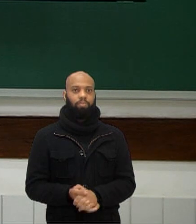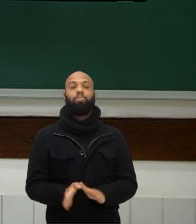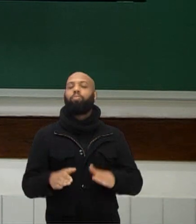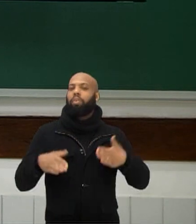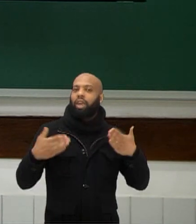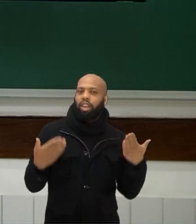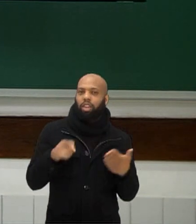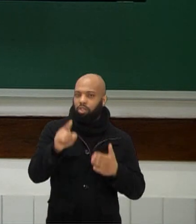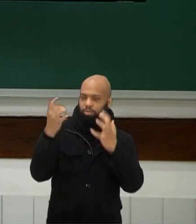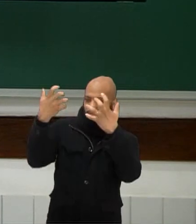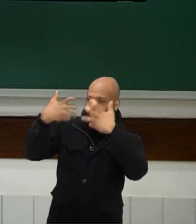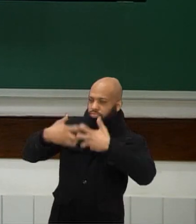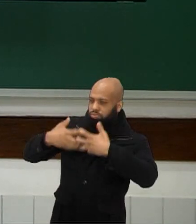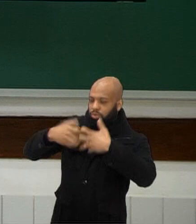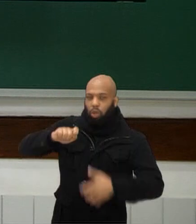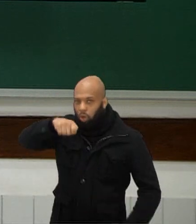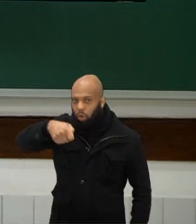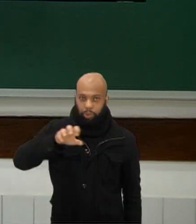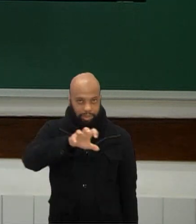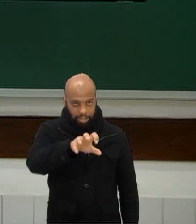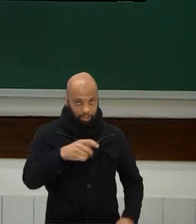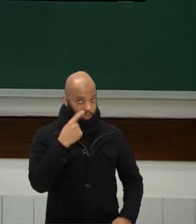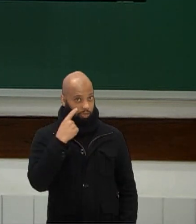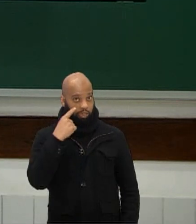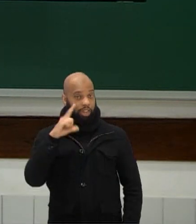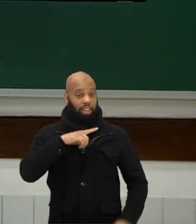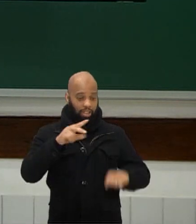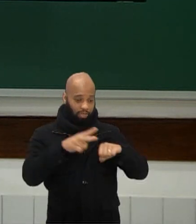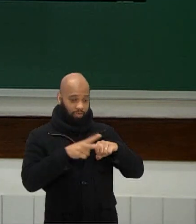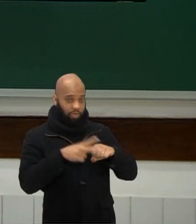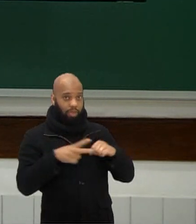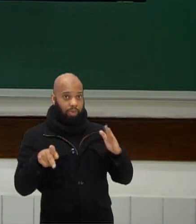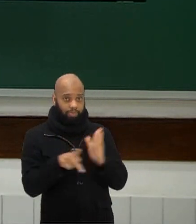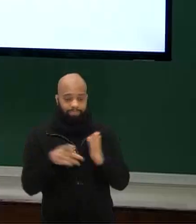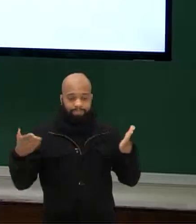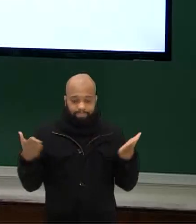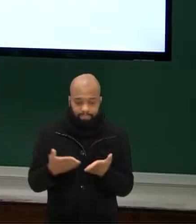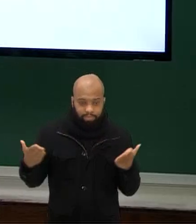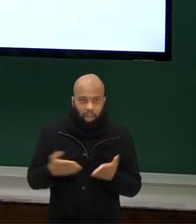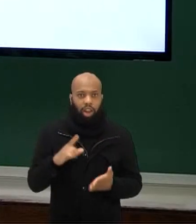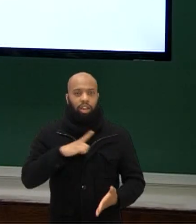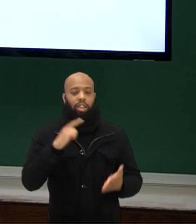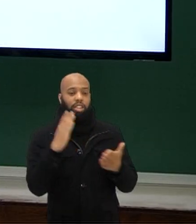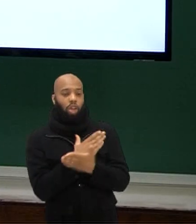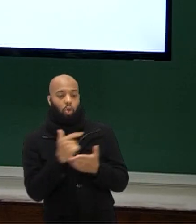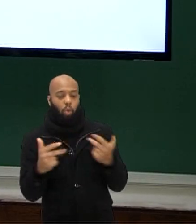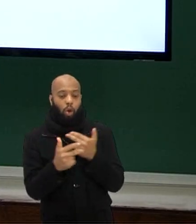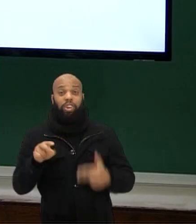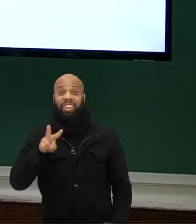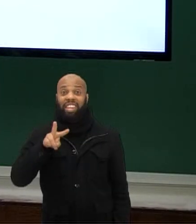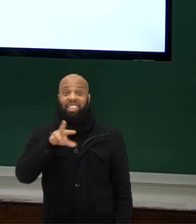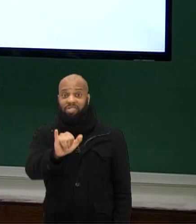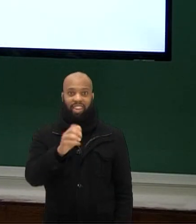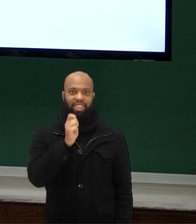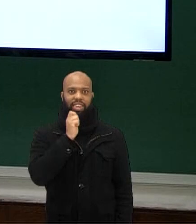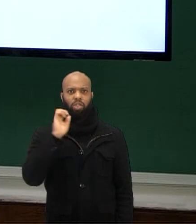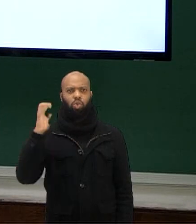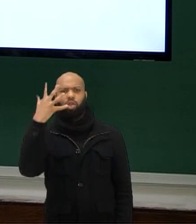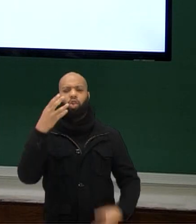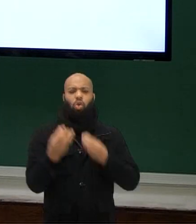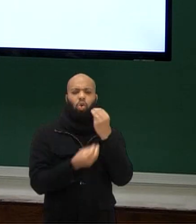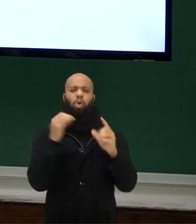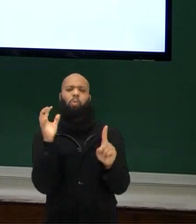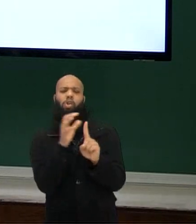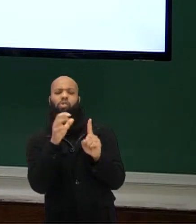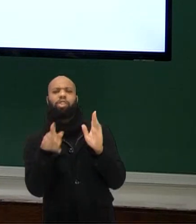E então, refletiram sobre esse respeito? Olha só, verbo no tempo presente, com alguma coisa que ainda vai acontecer, como que isso interfere